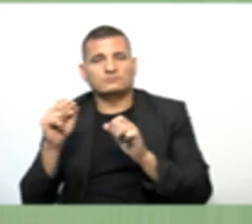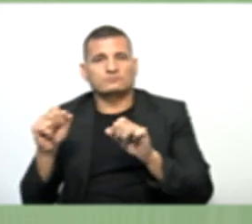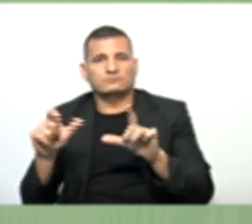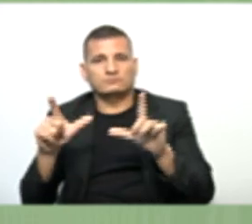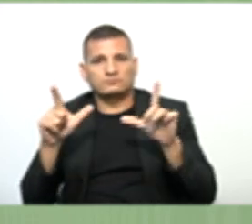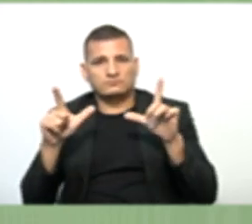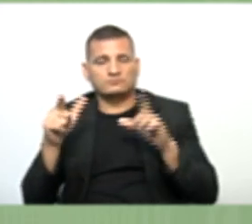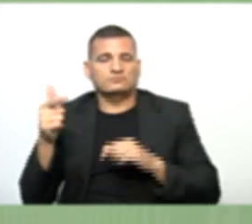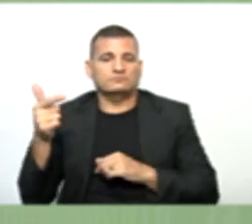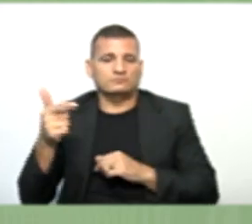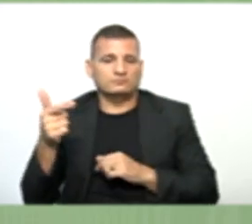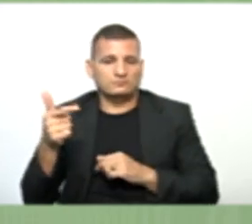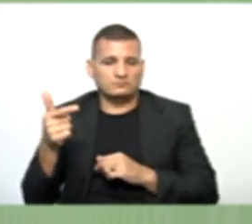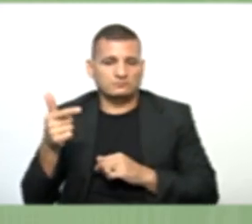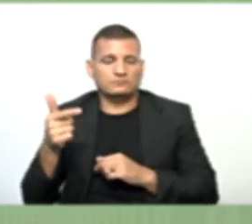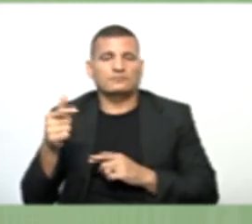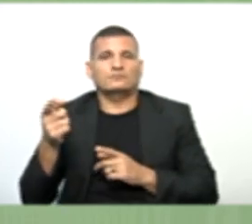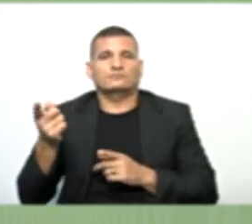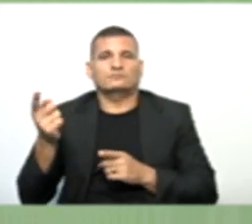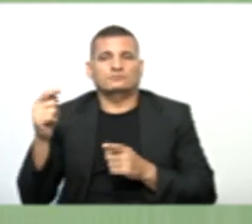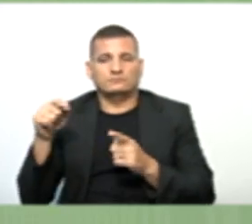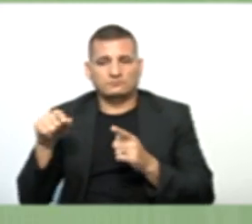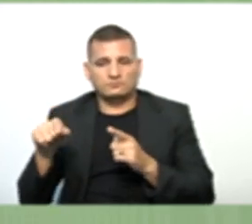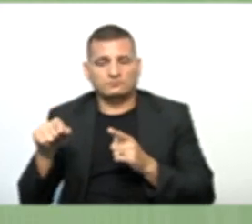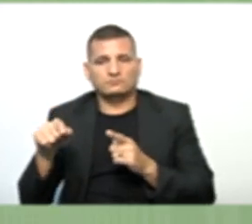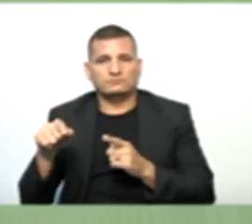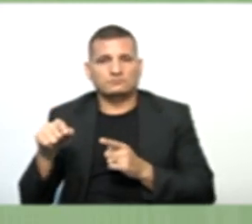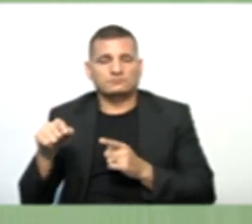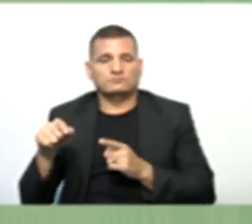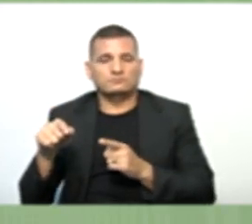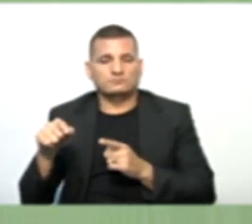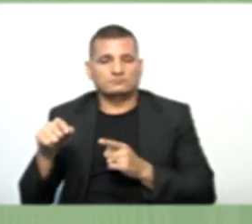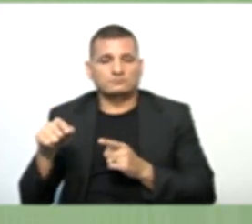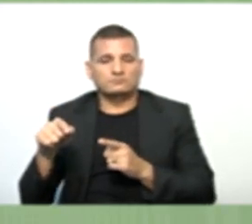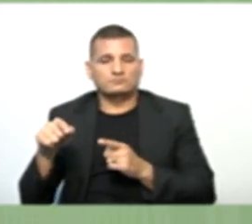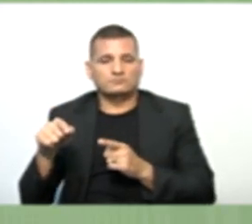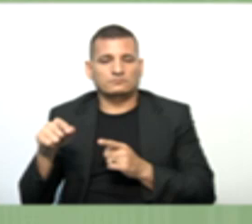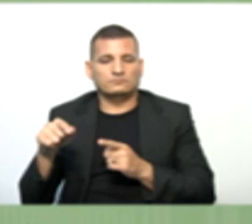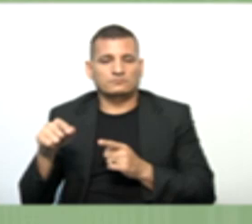comando 2 e partir para outros comandos que estão depois